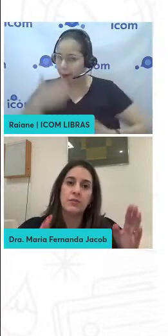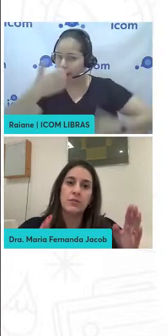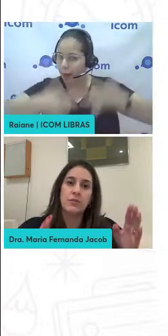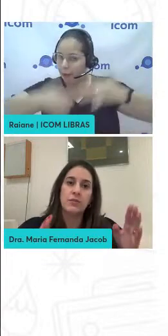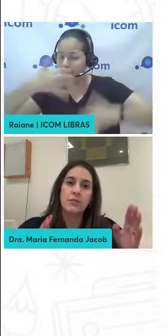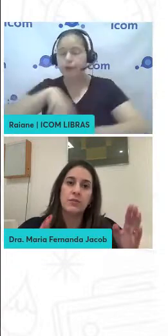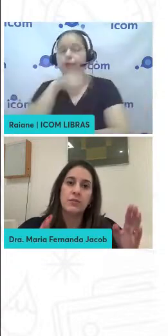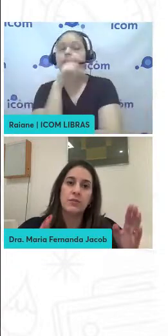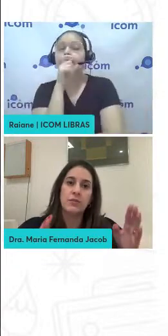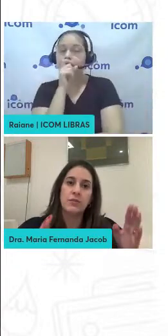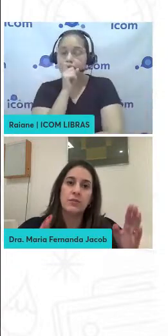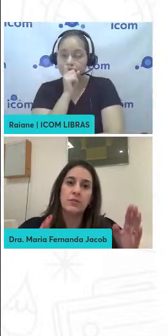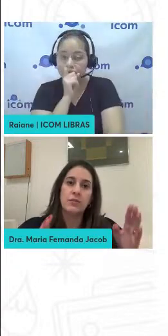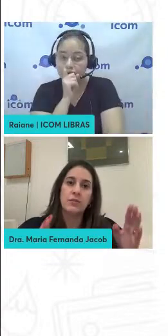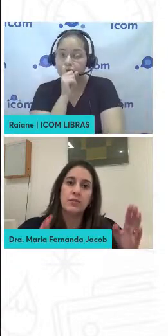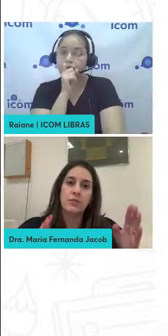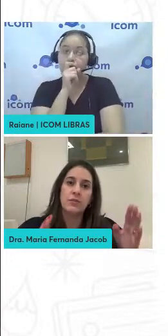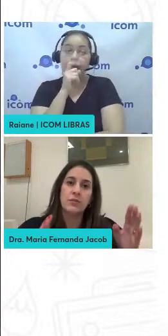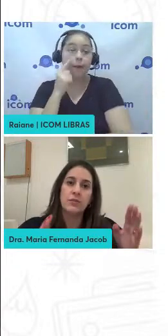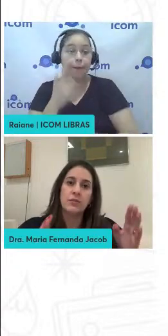momento